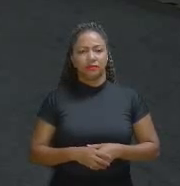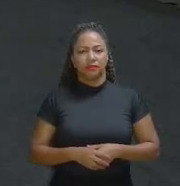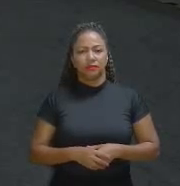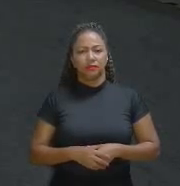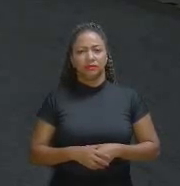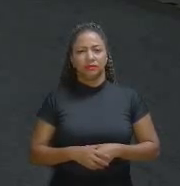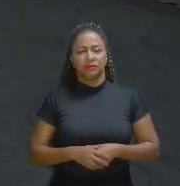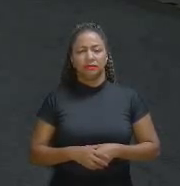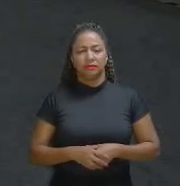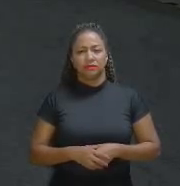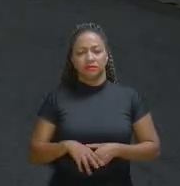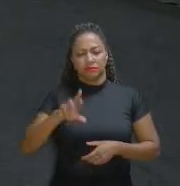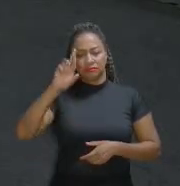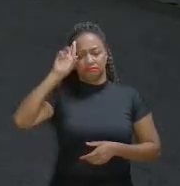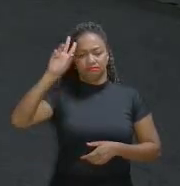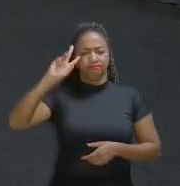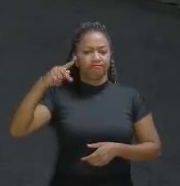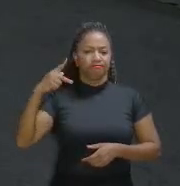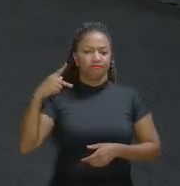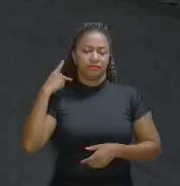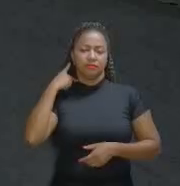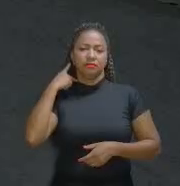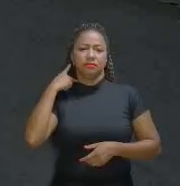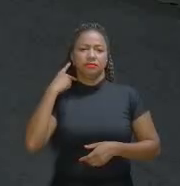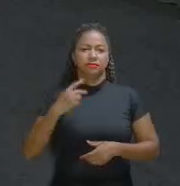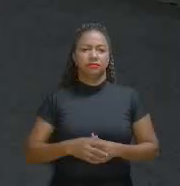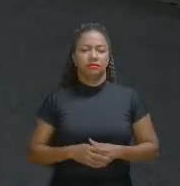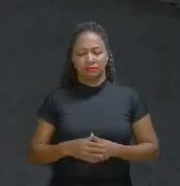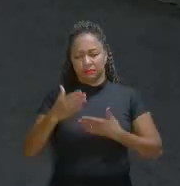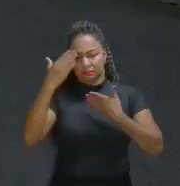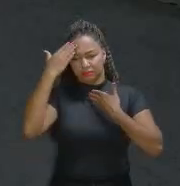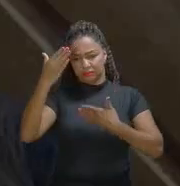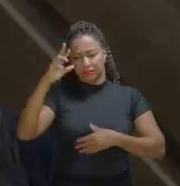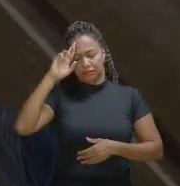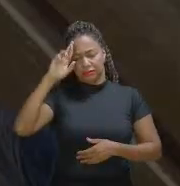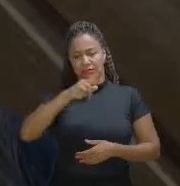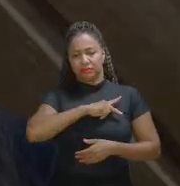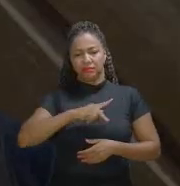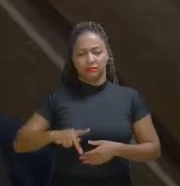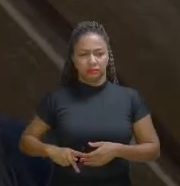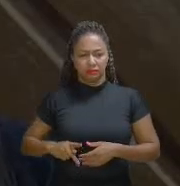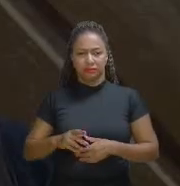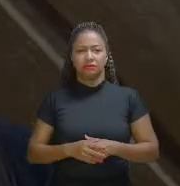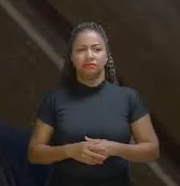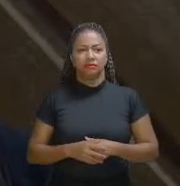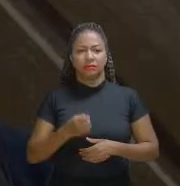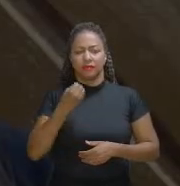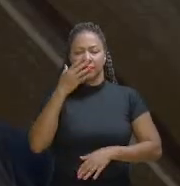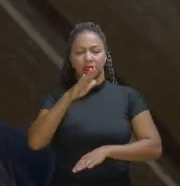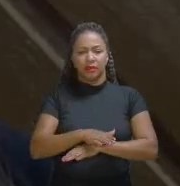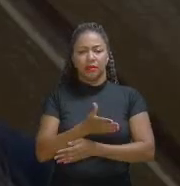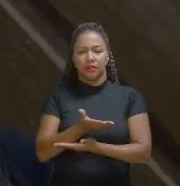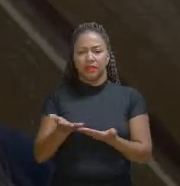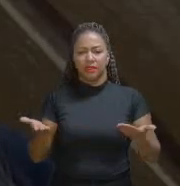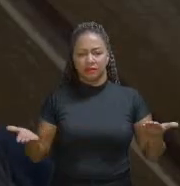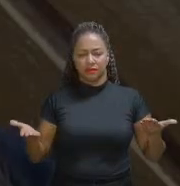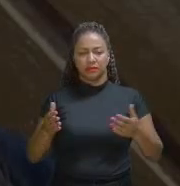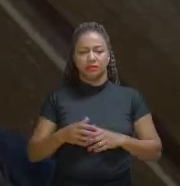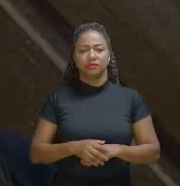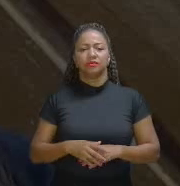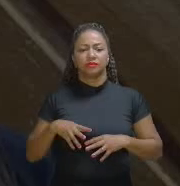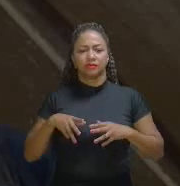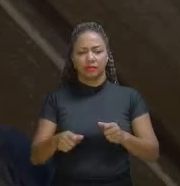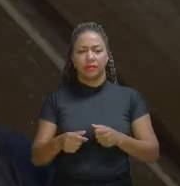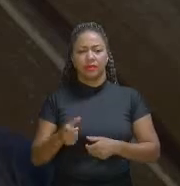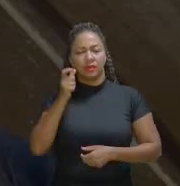do plenário. Senhora Procuradora, Obrigada, senhor presidente. Boa tarde, Em excelências. ambiente Boa virtual, tarde a na todos que